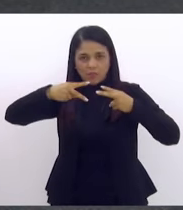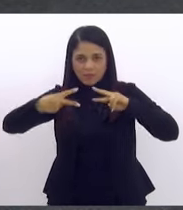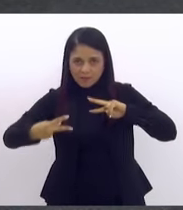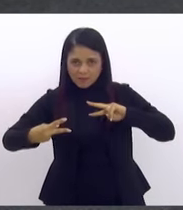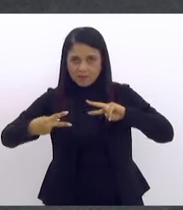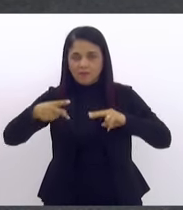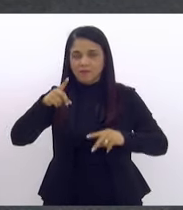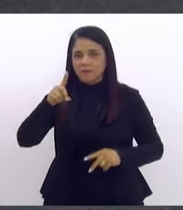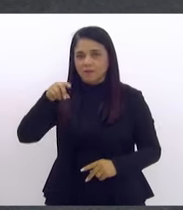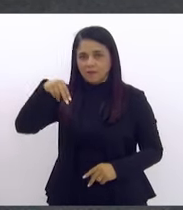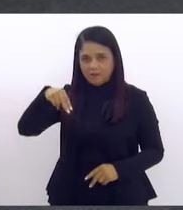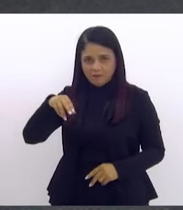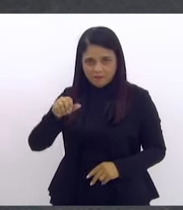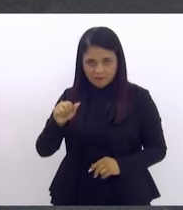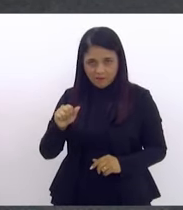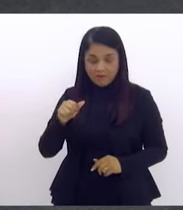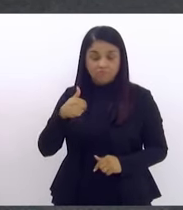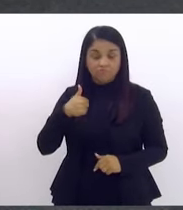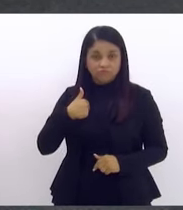Até porque acho